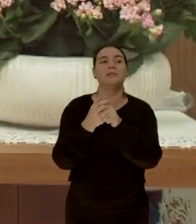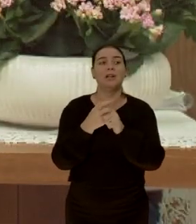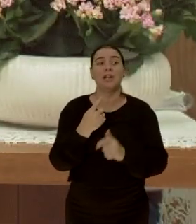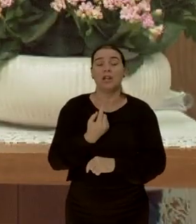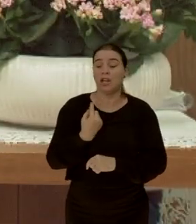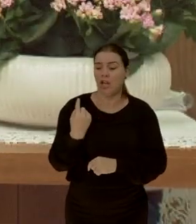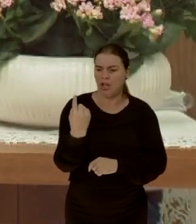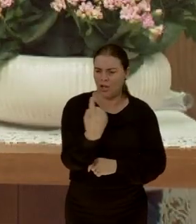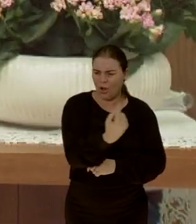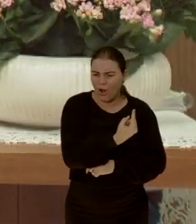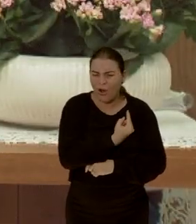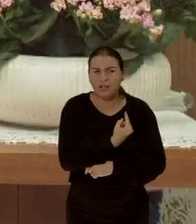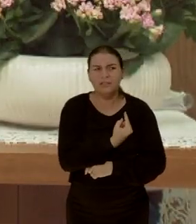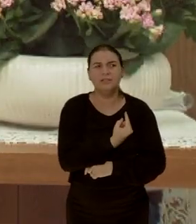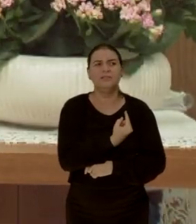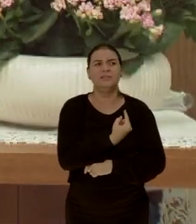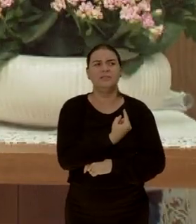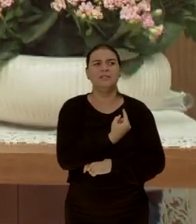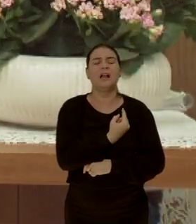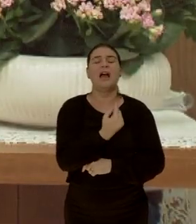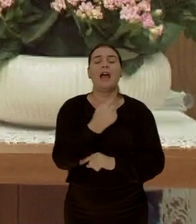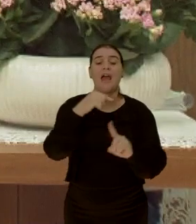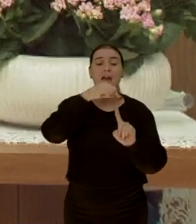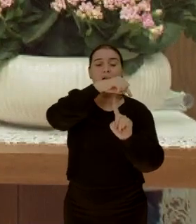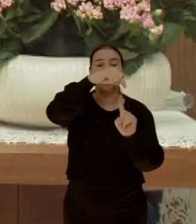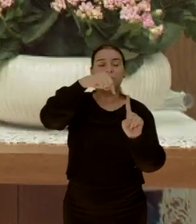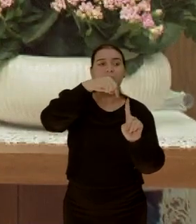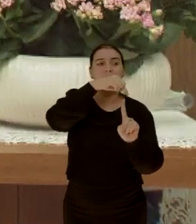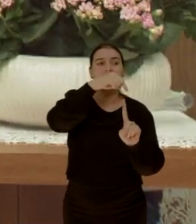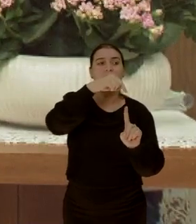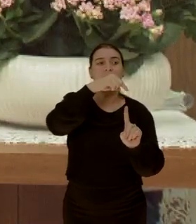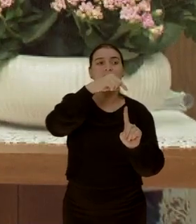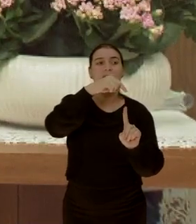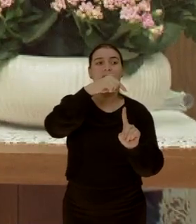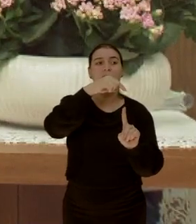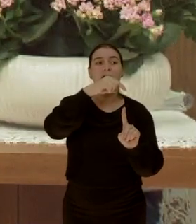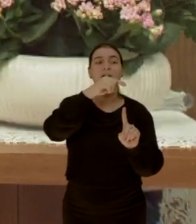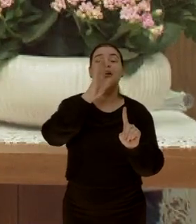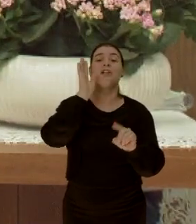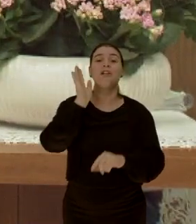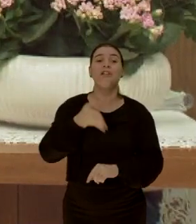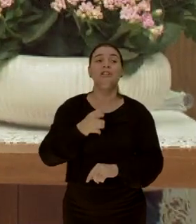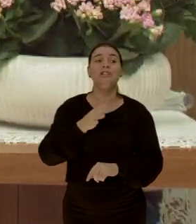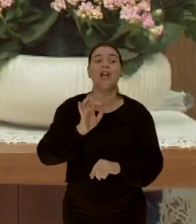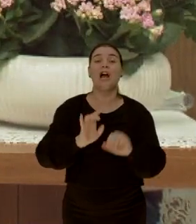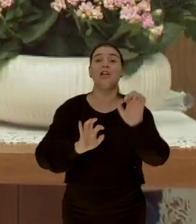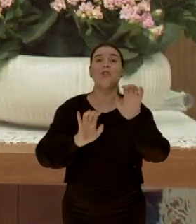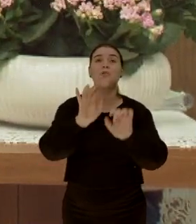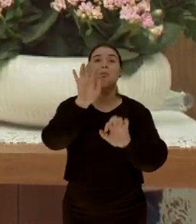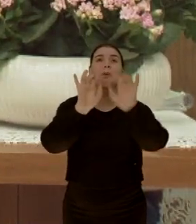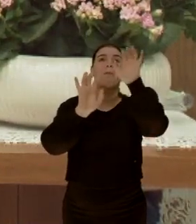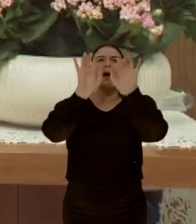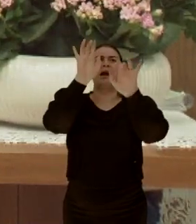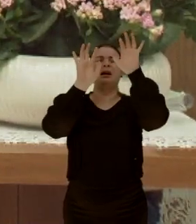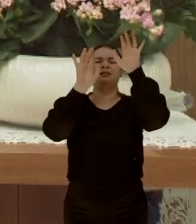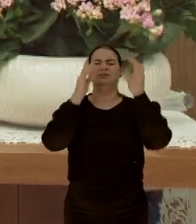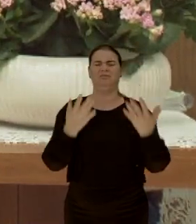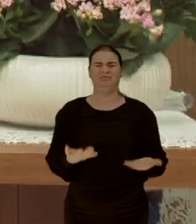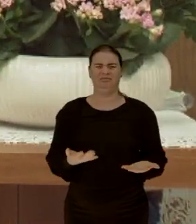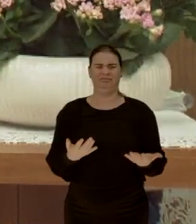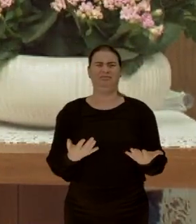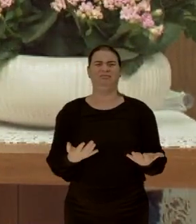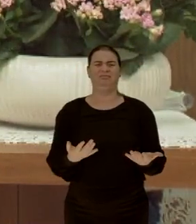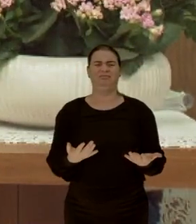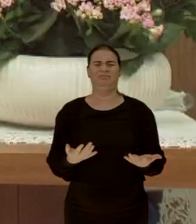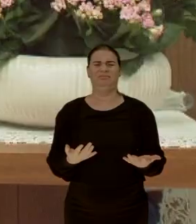nós, aqui estávamos, éramos os santos que já subiam até nas paredes. Eu digo, bem, olha